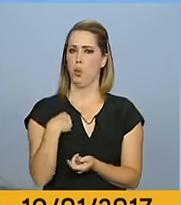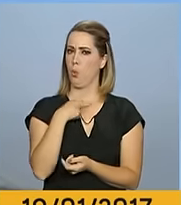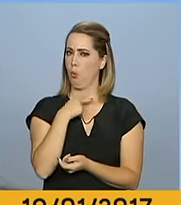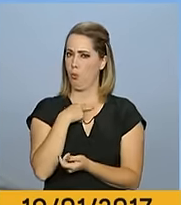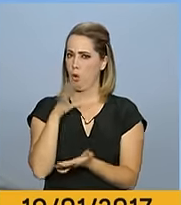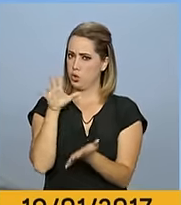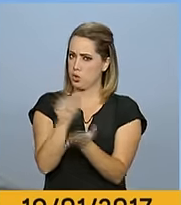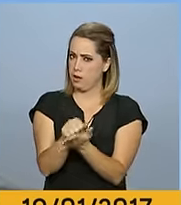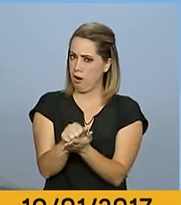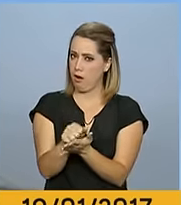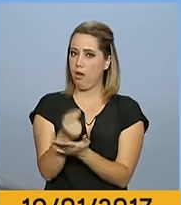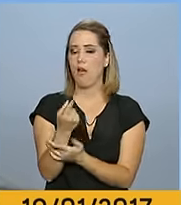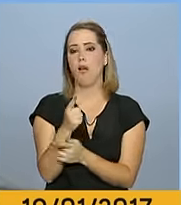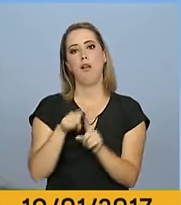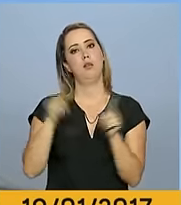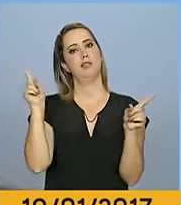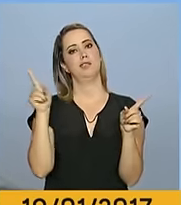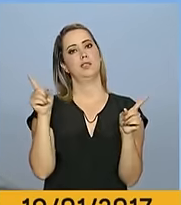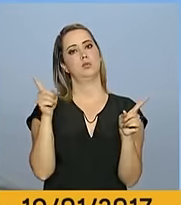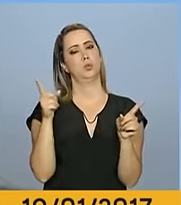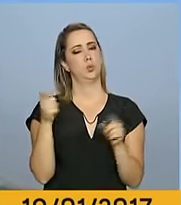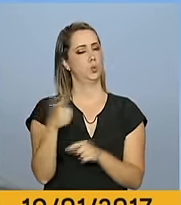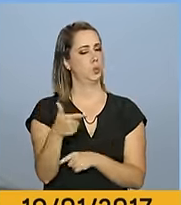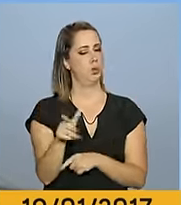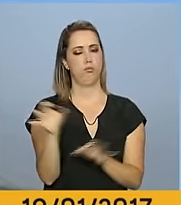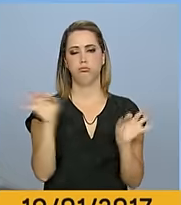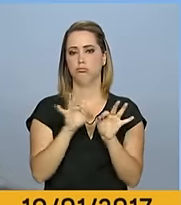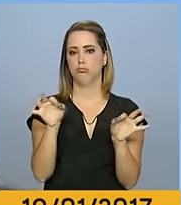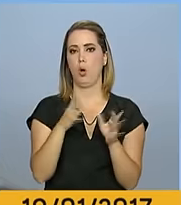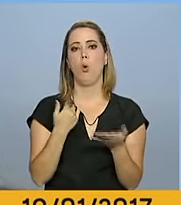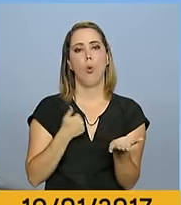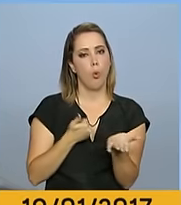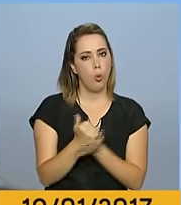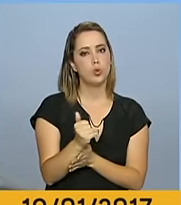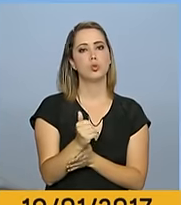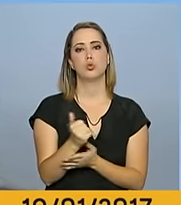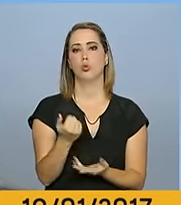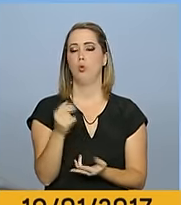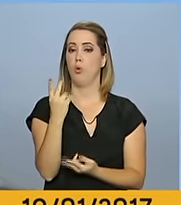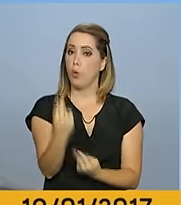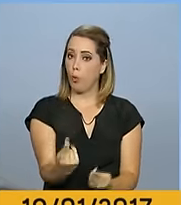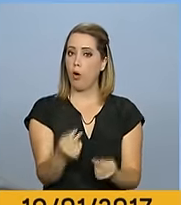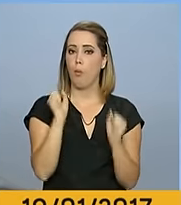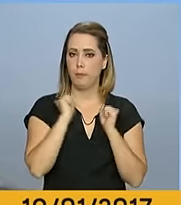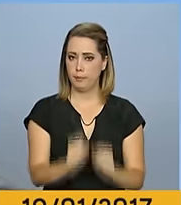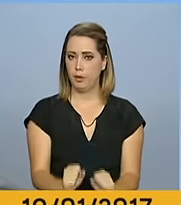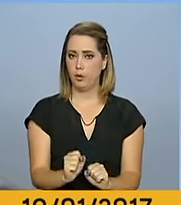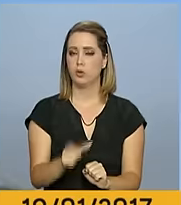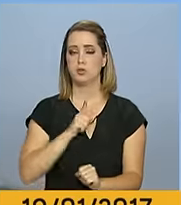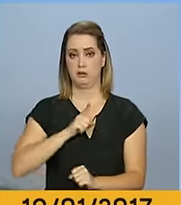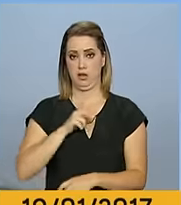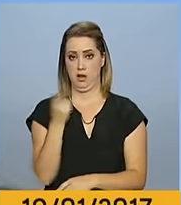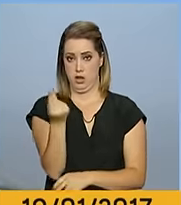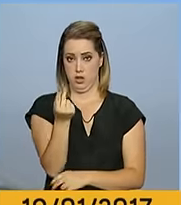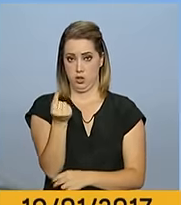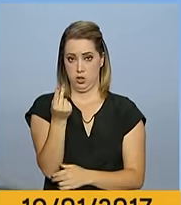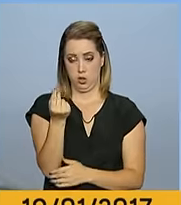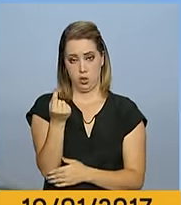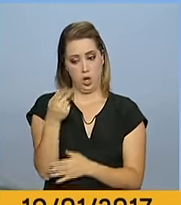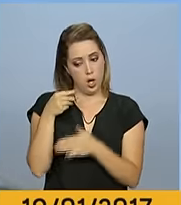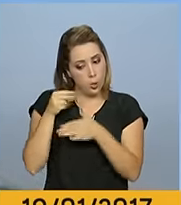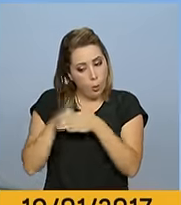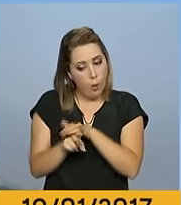quero declarar publicamente que não houve nenhuma modificação. Quem tiver fundo, dinheiro no, nas contas inativadas, vai